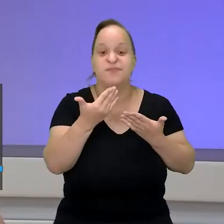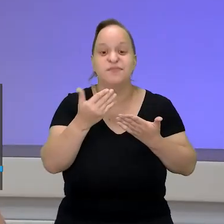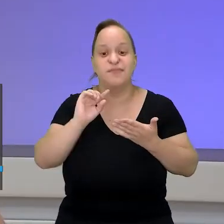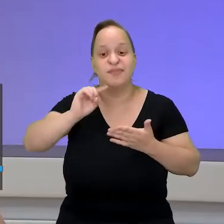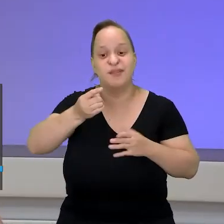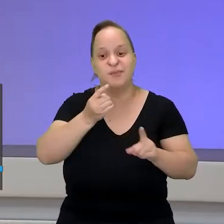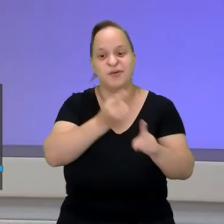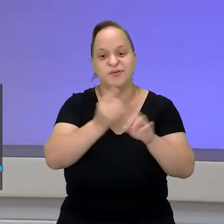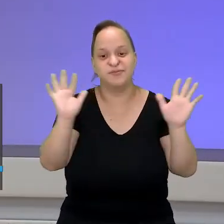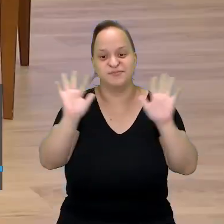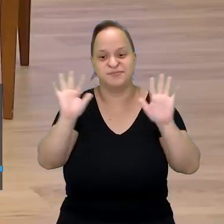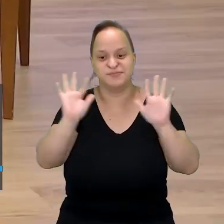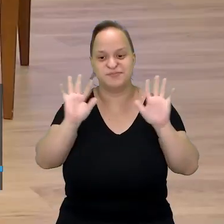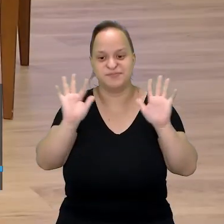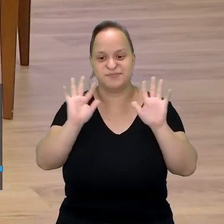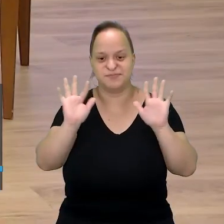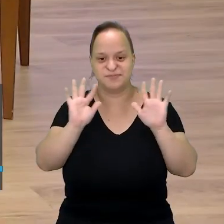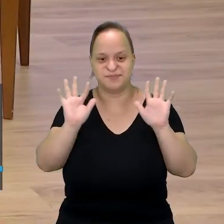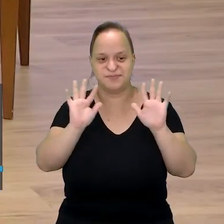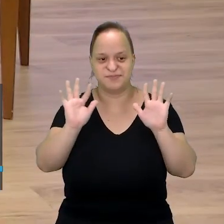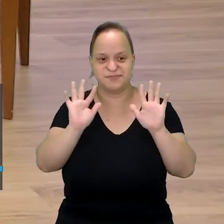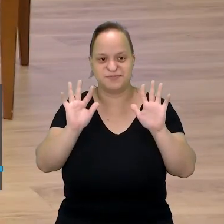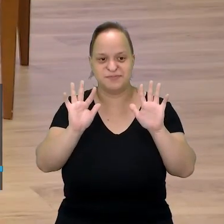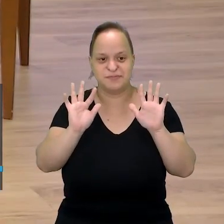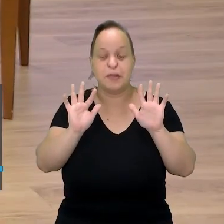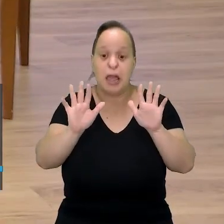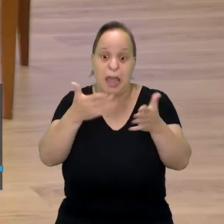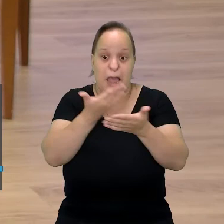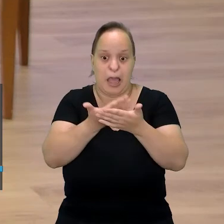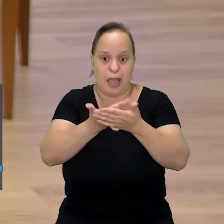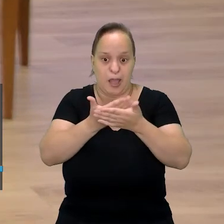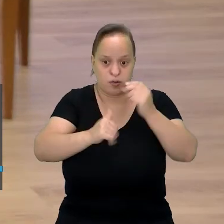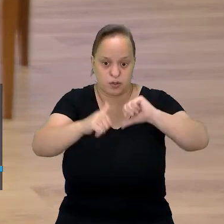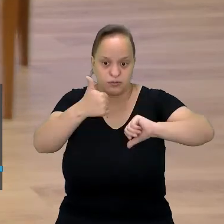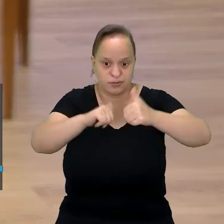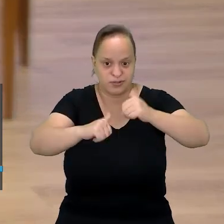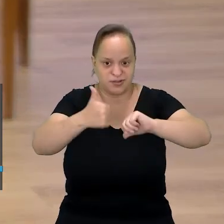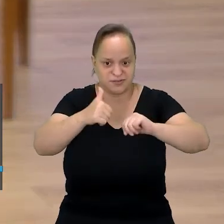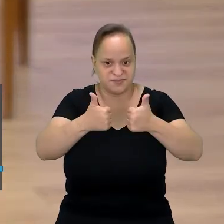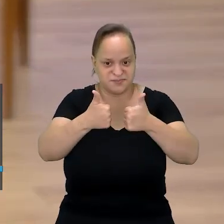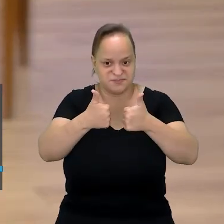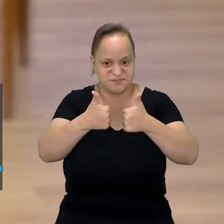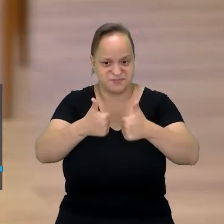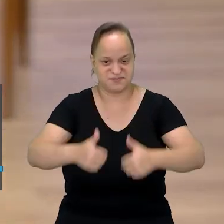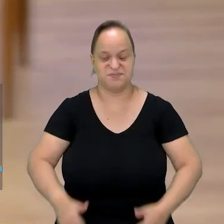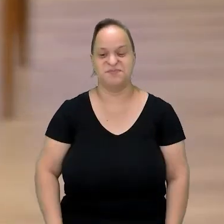até mais. Ah, não esqueçam de avaliar a aula. Verdade.